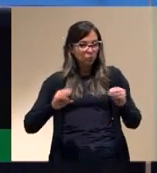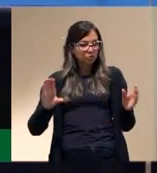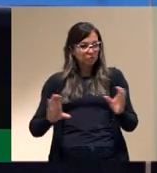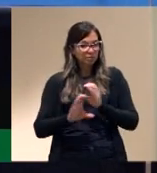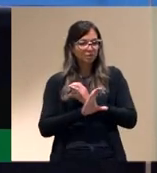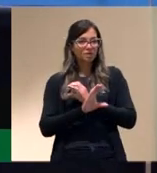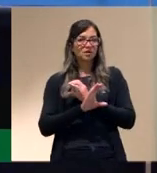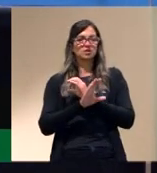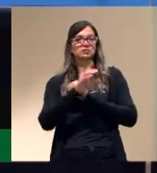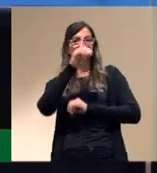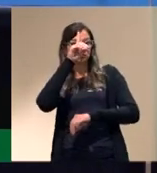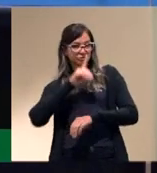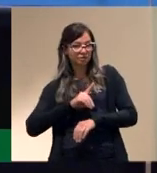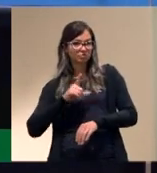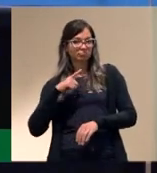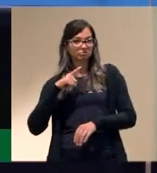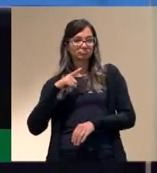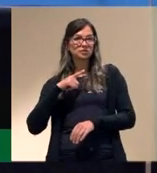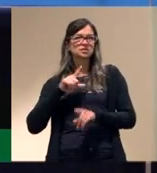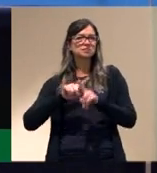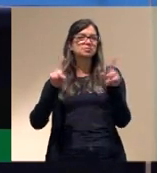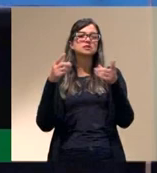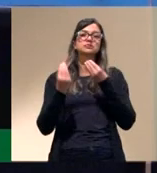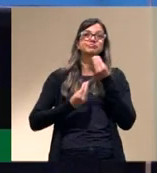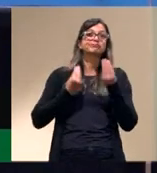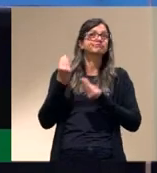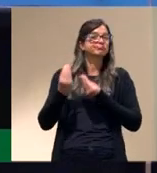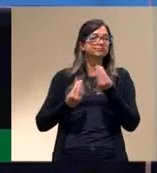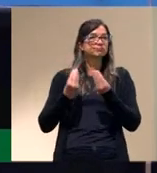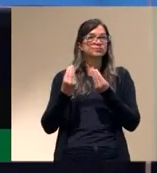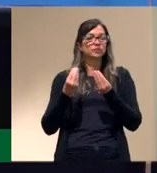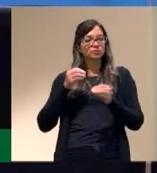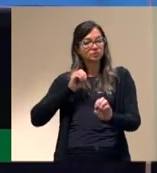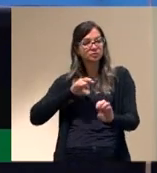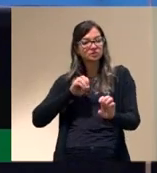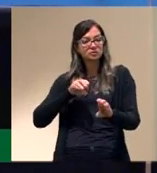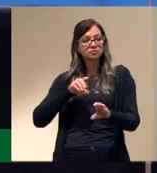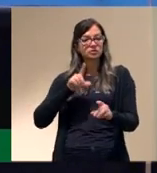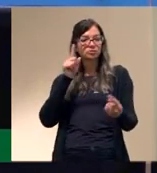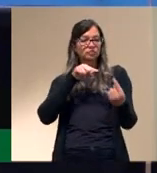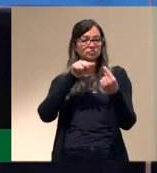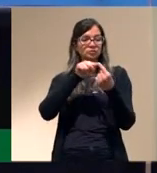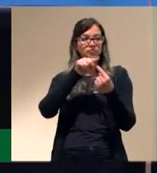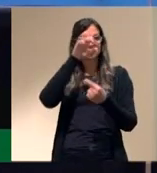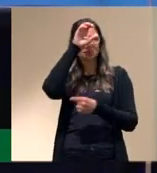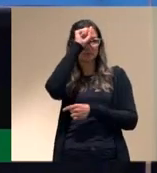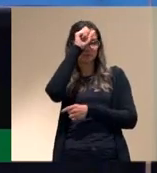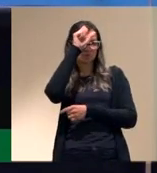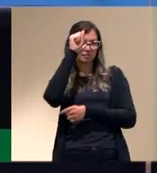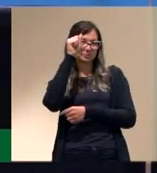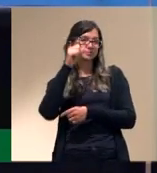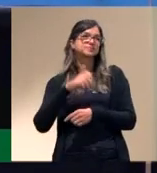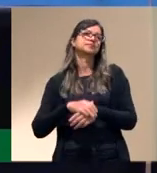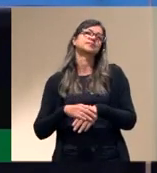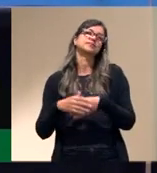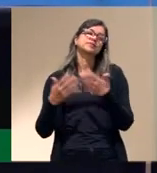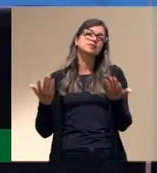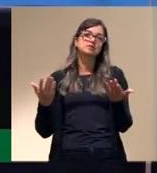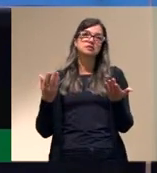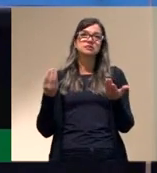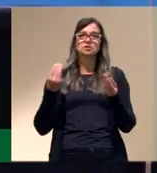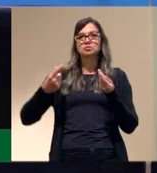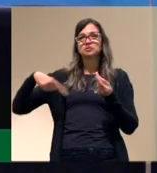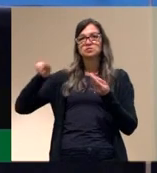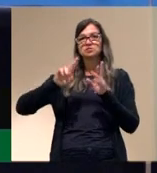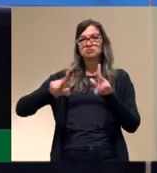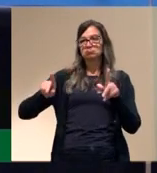fundamentais. Mas como fazer isso? Com objetivos de aprendizagem. Entende? Onde é que a nossa